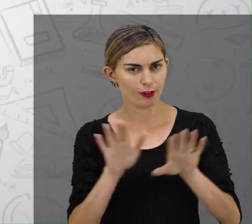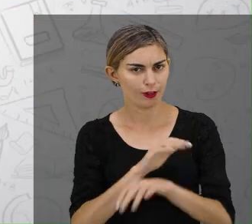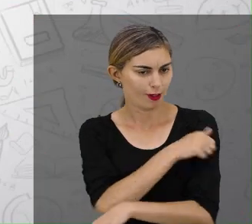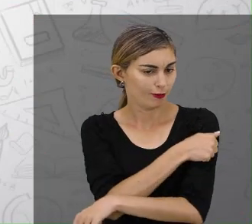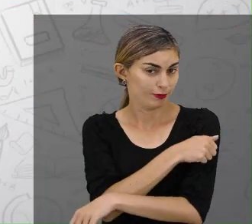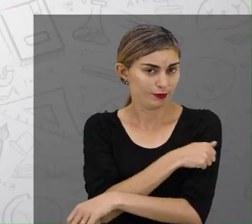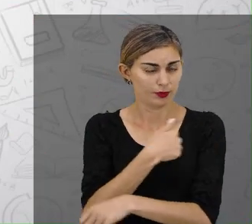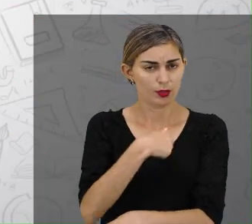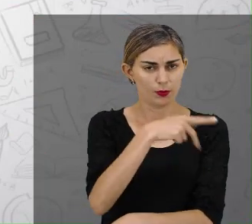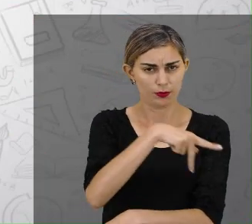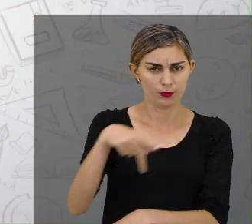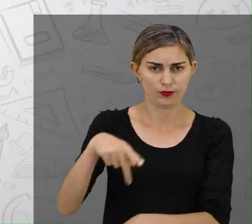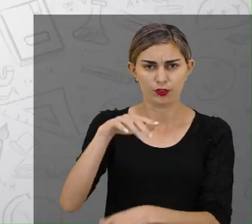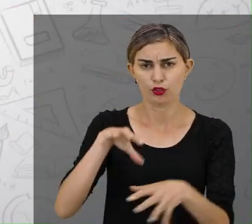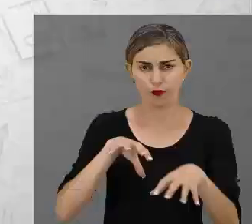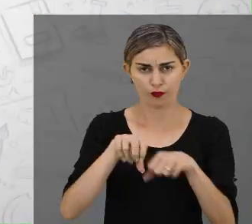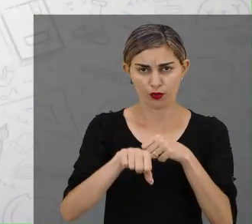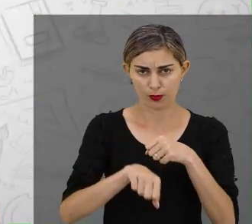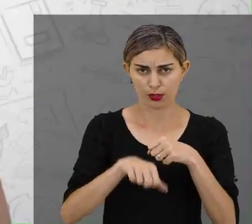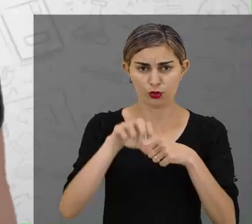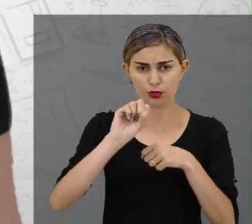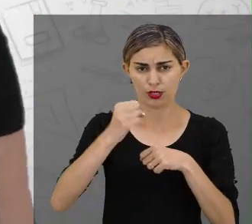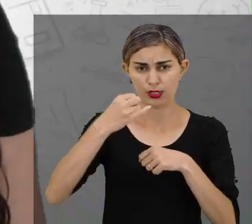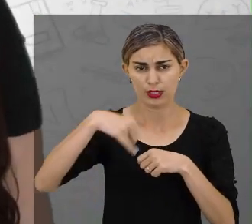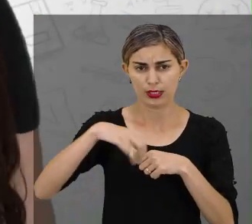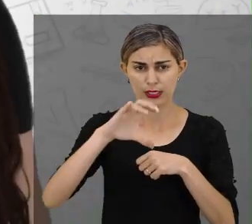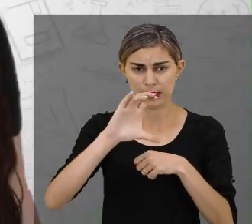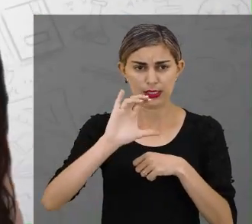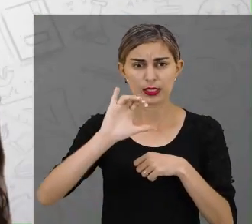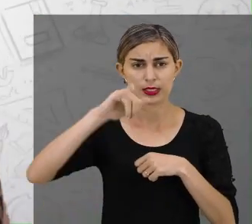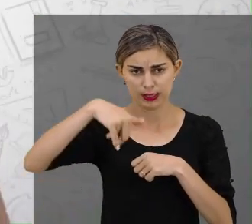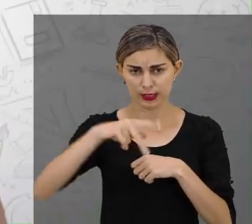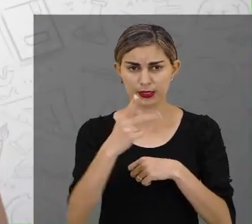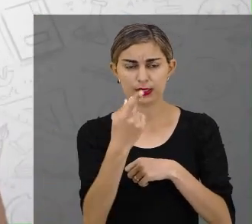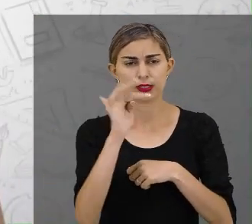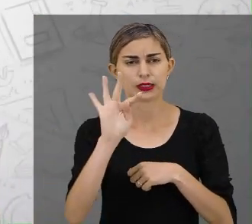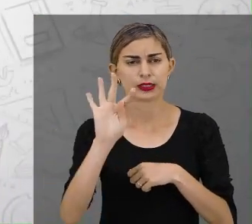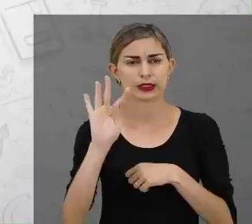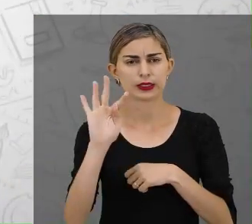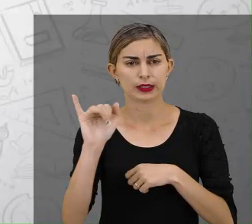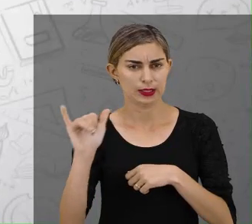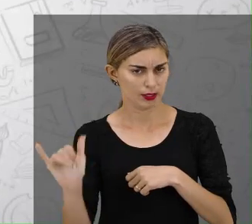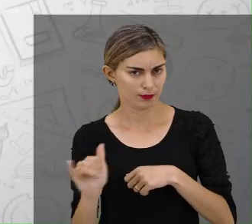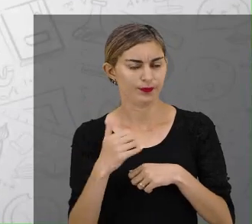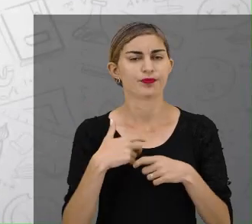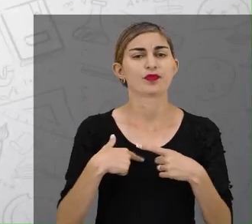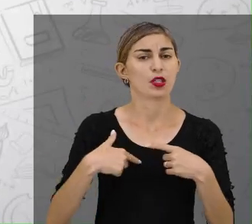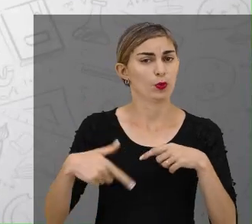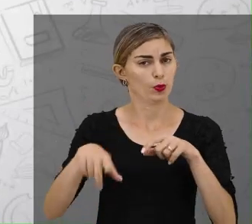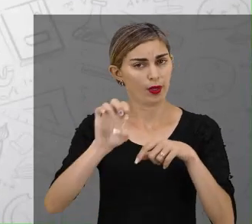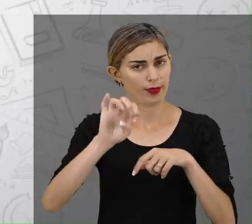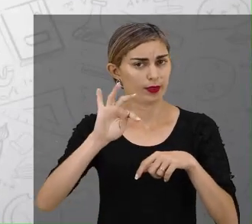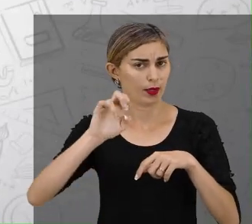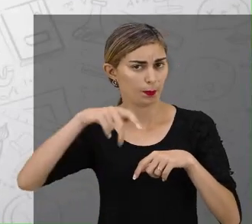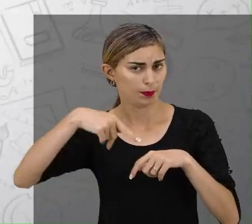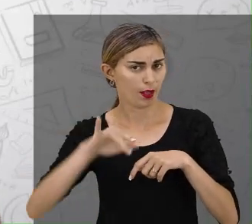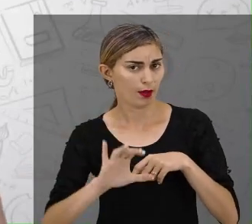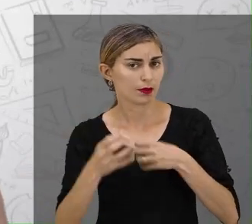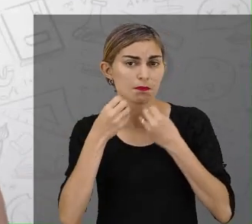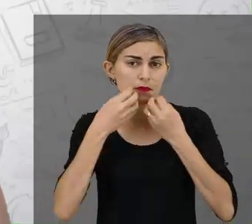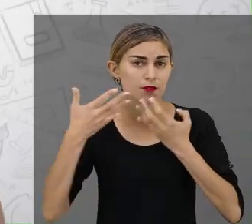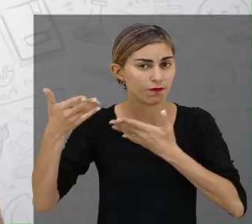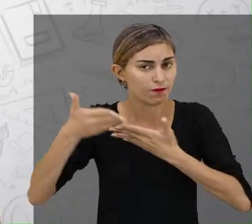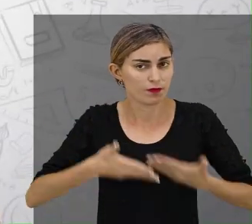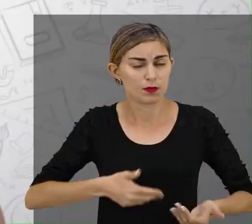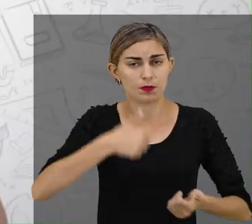Olá, alunos! Sou a professora formadora Cíntia Cavalcante, do curso técnico de desenvolvimento de sistemas da ETEPAC. Sejam